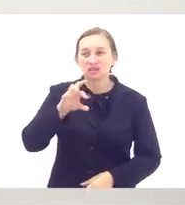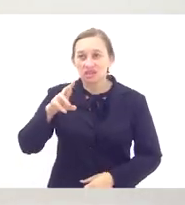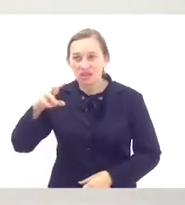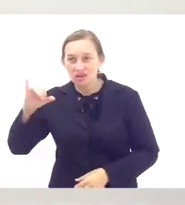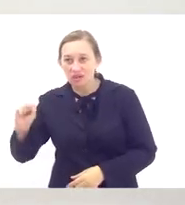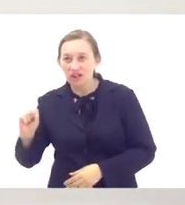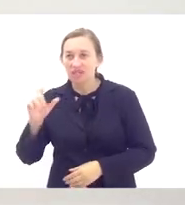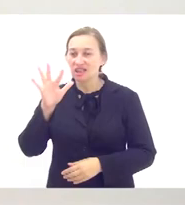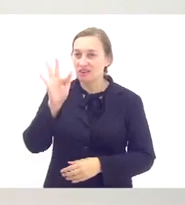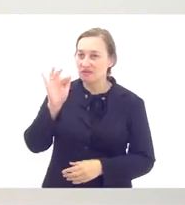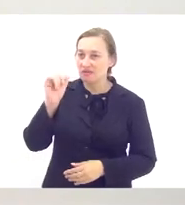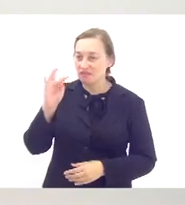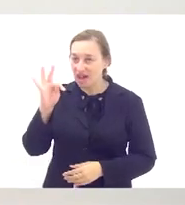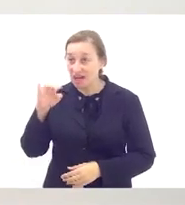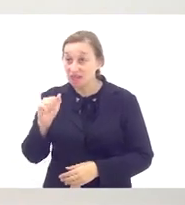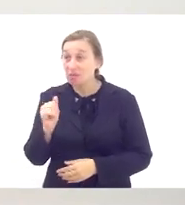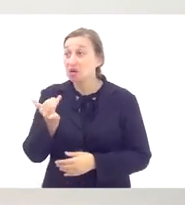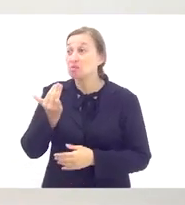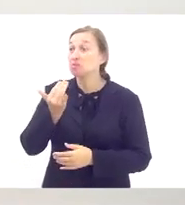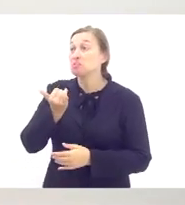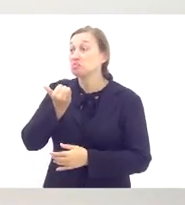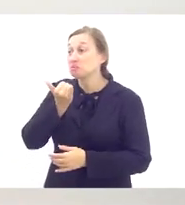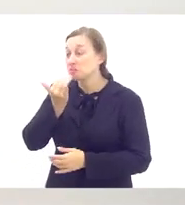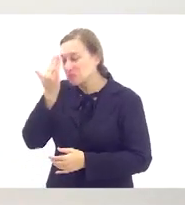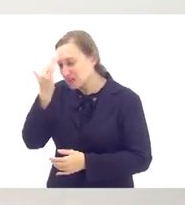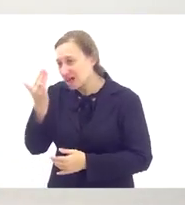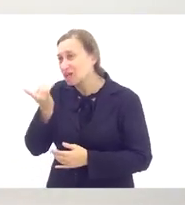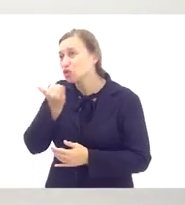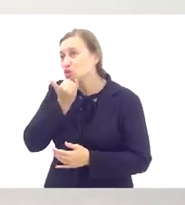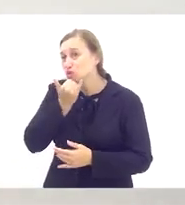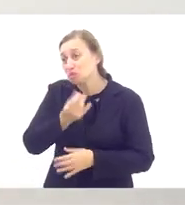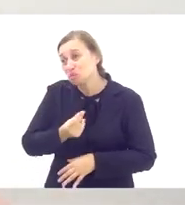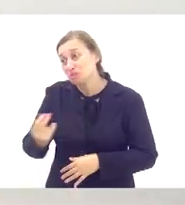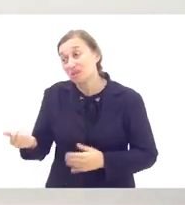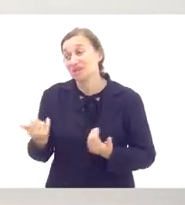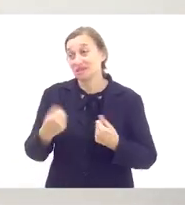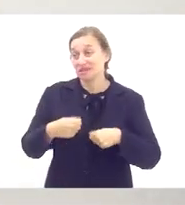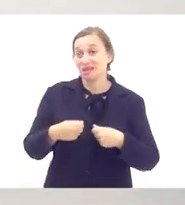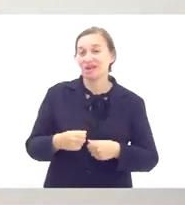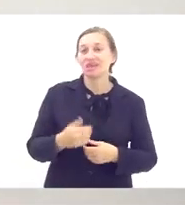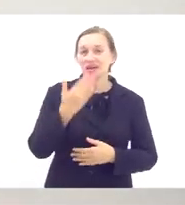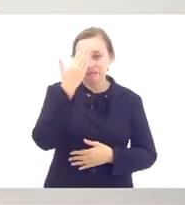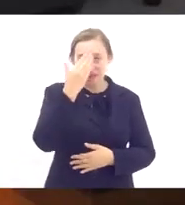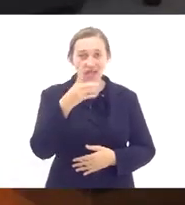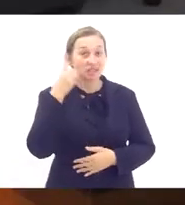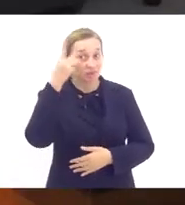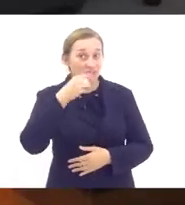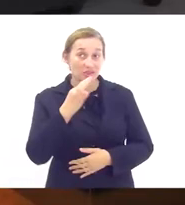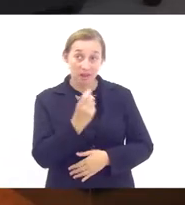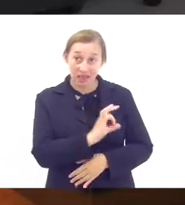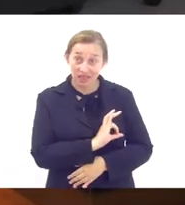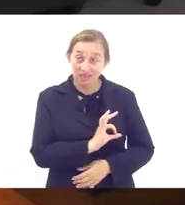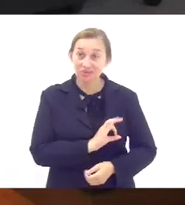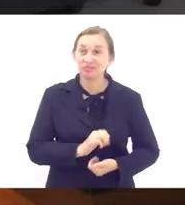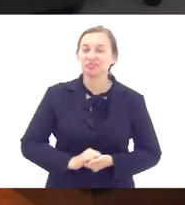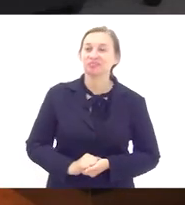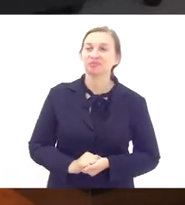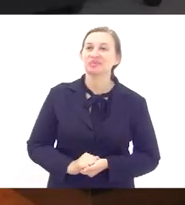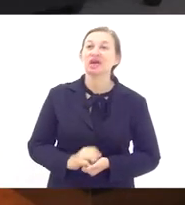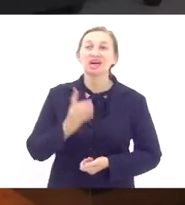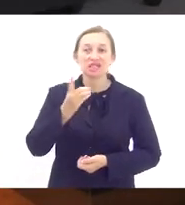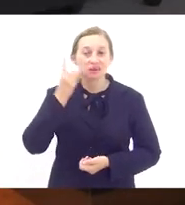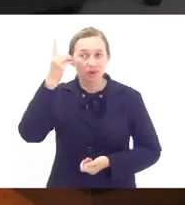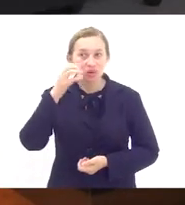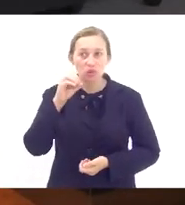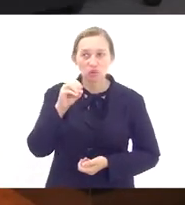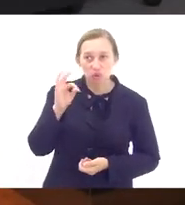muitíssimo obrigada e peço desculpas por me retirar. Obrigada mais uma vez. Obrigado, deputada Marta. Deputado Otônio.